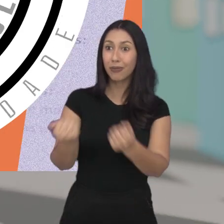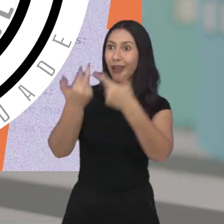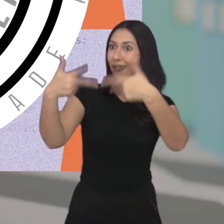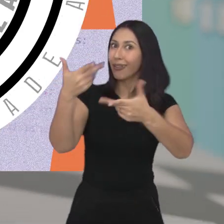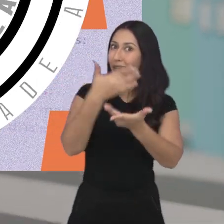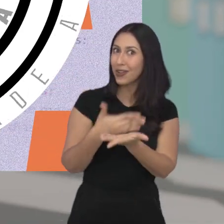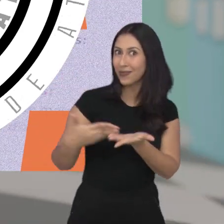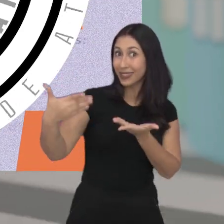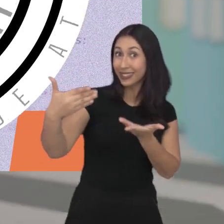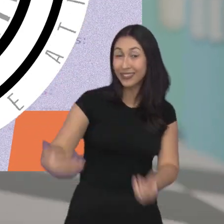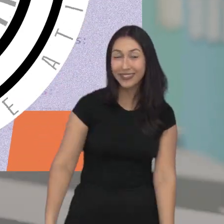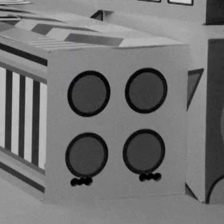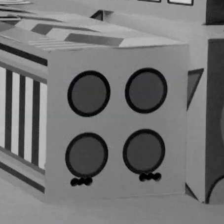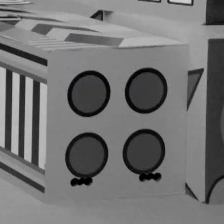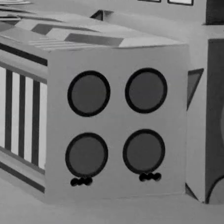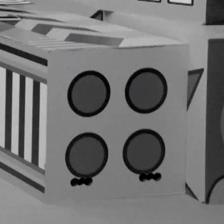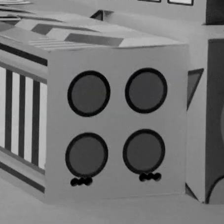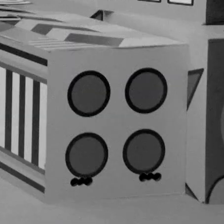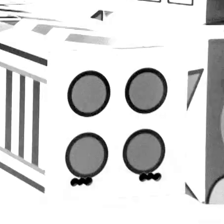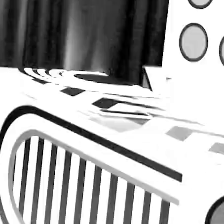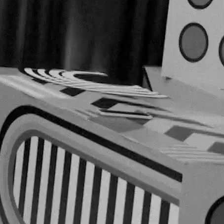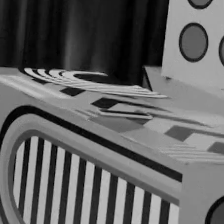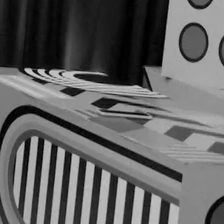Legislativa. O Tá Ligado tá no ar.